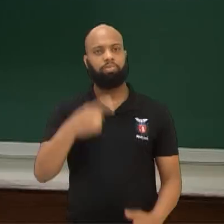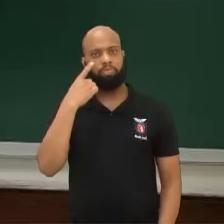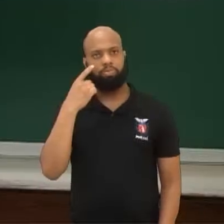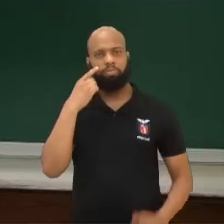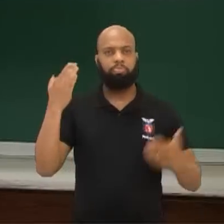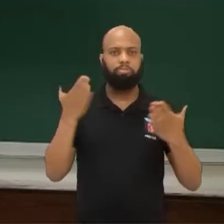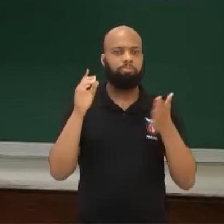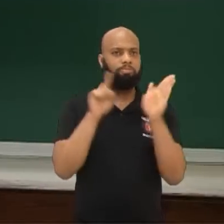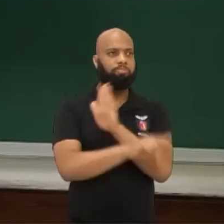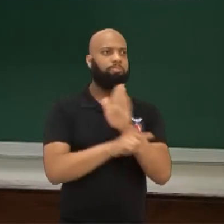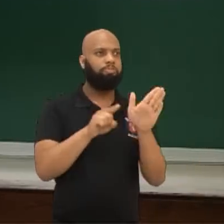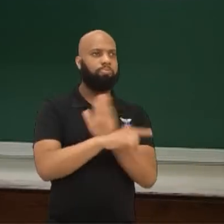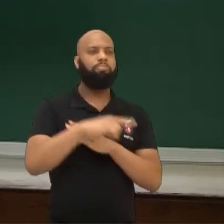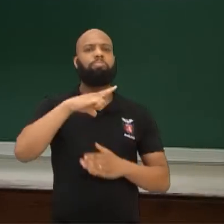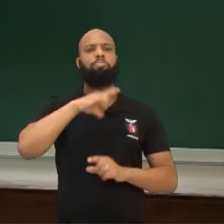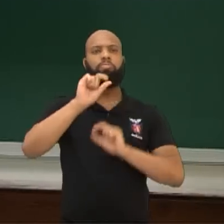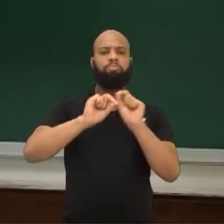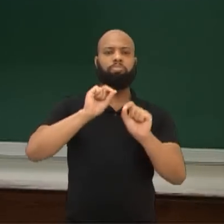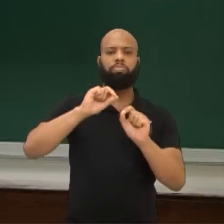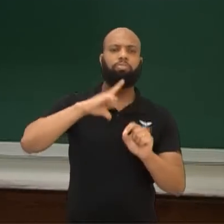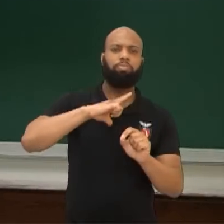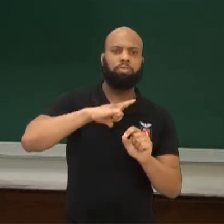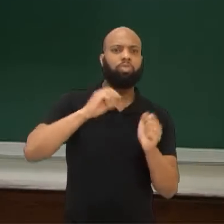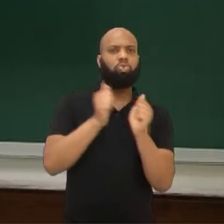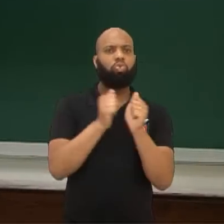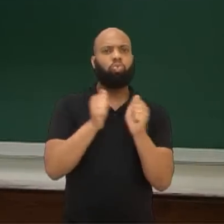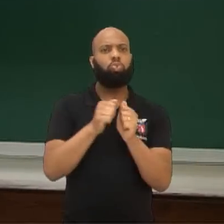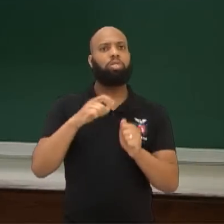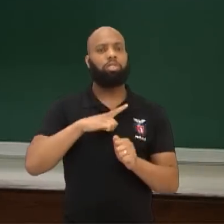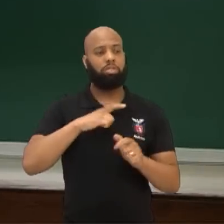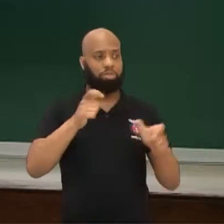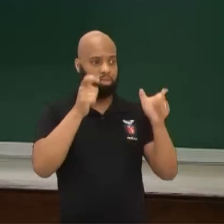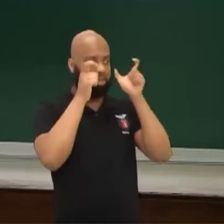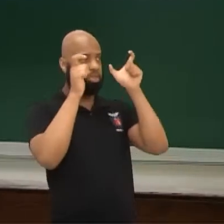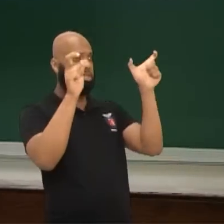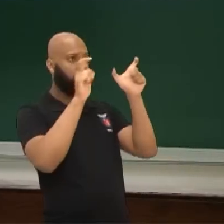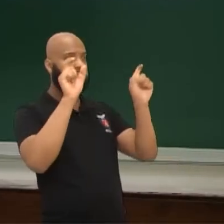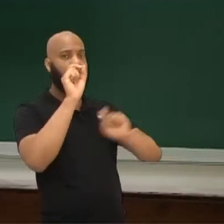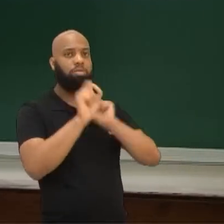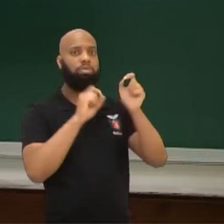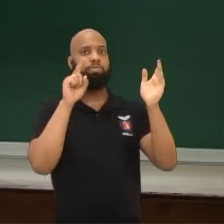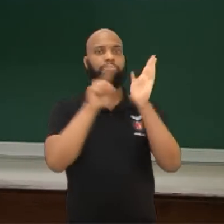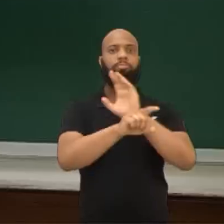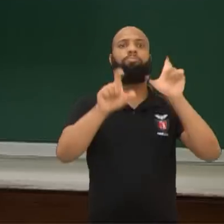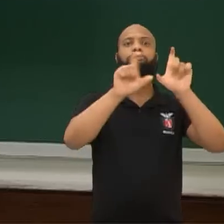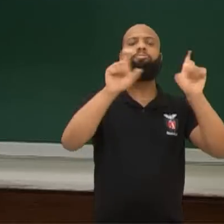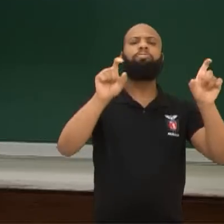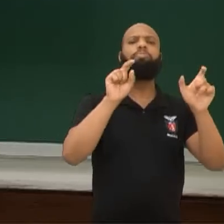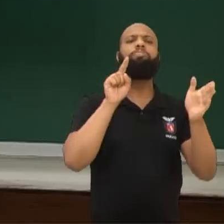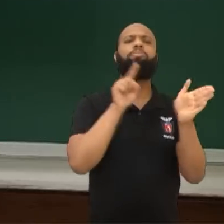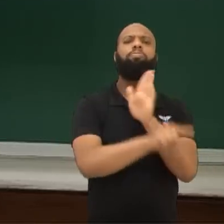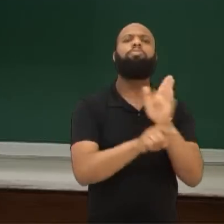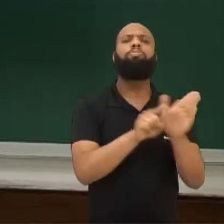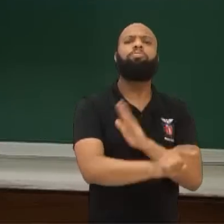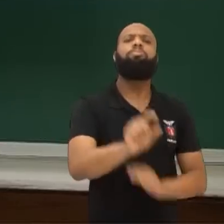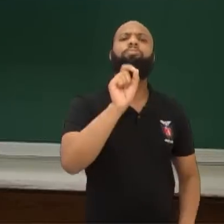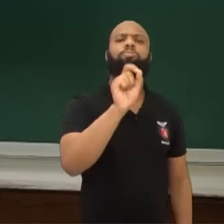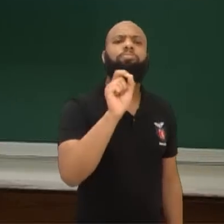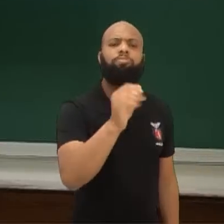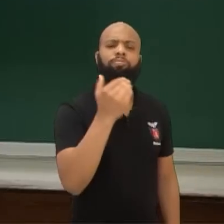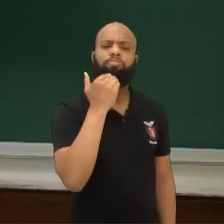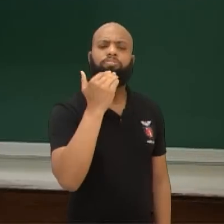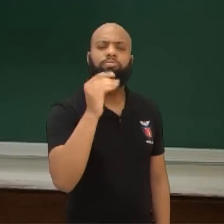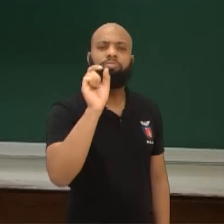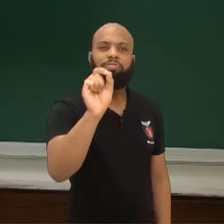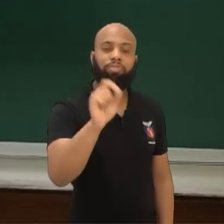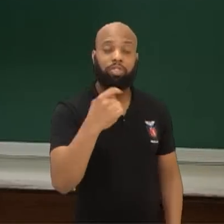esse exercício, ele envolve muito atenção em relação ao que o enunciado está perguntando. Porque daí, muitas